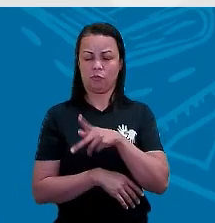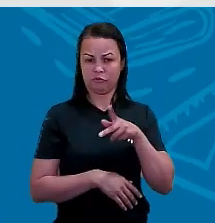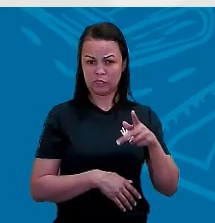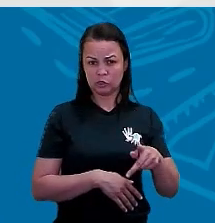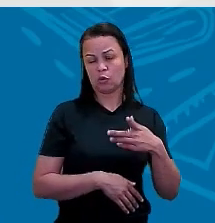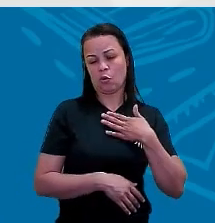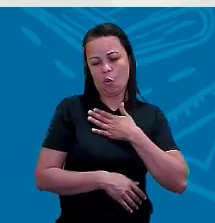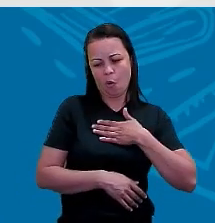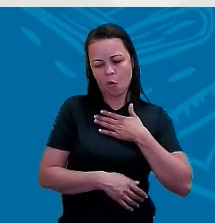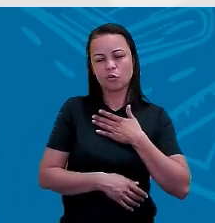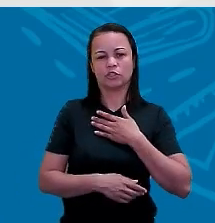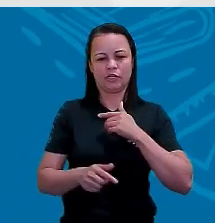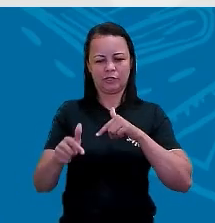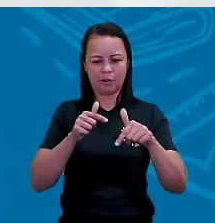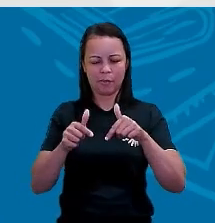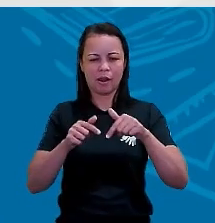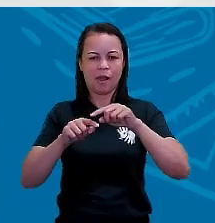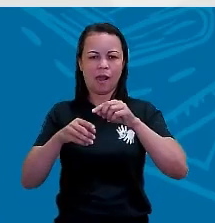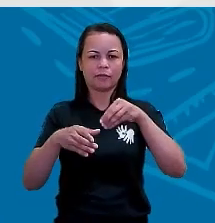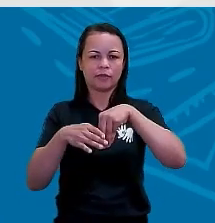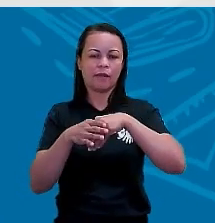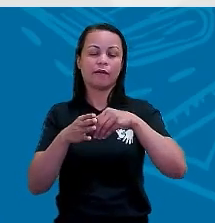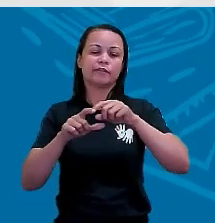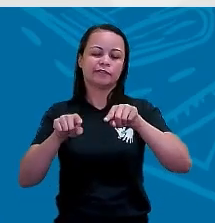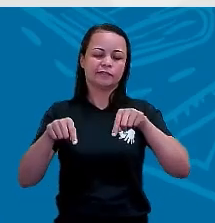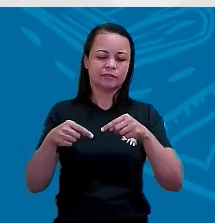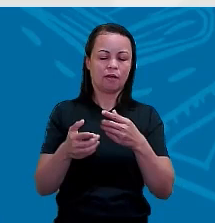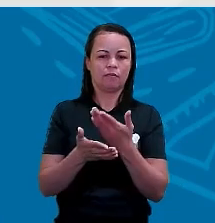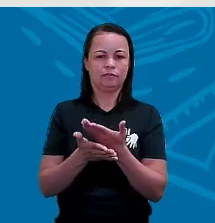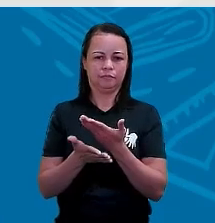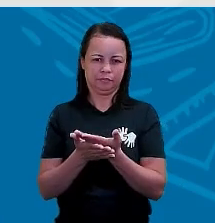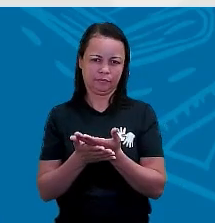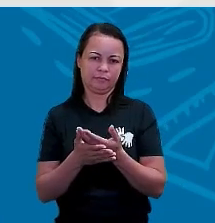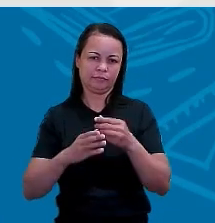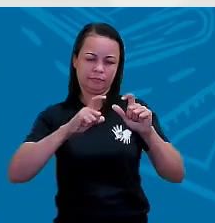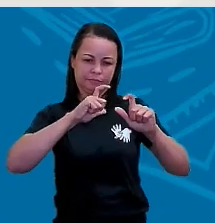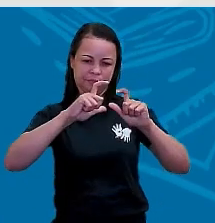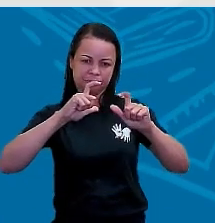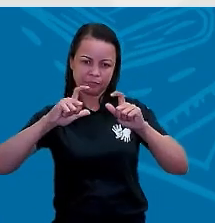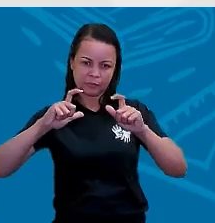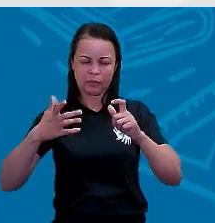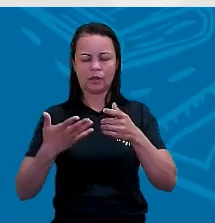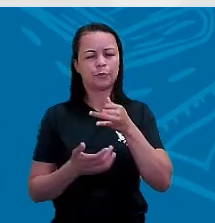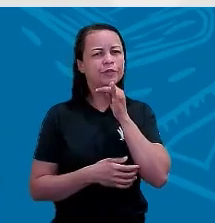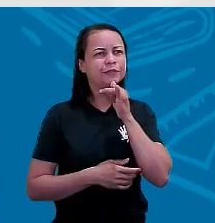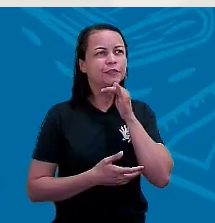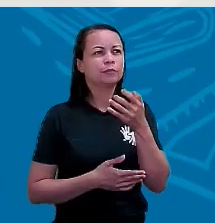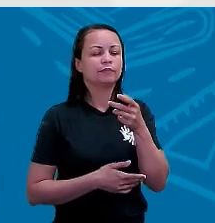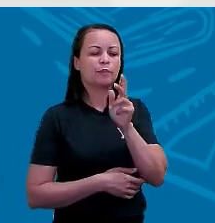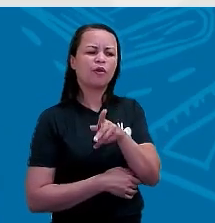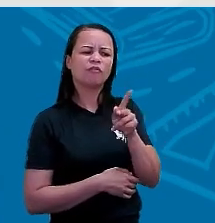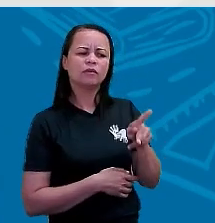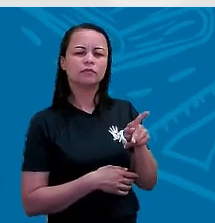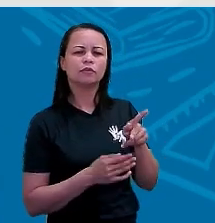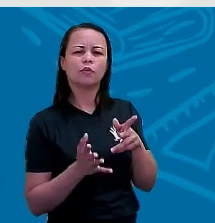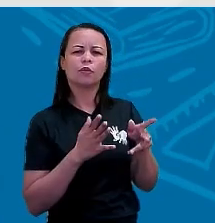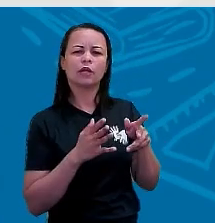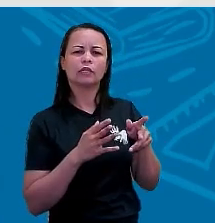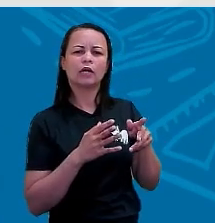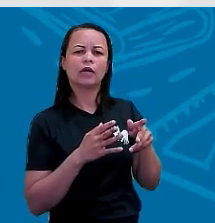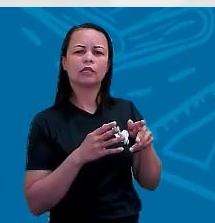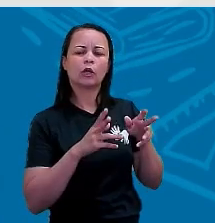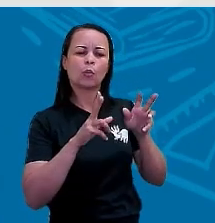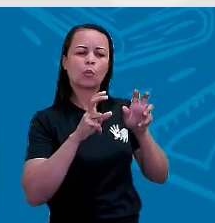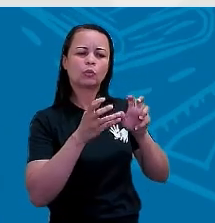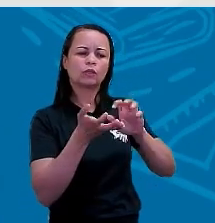de trabalhar na sala de aula com as tirinhas. Por exemplo, a professora deu um assunto sobre